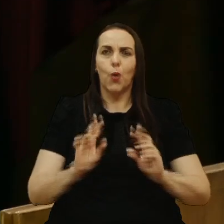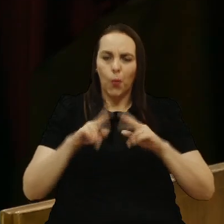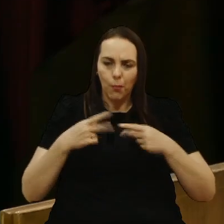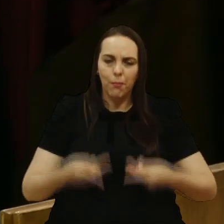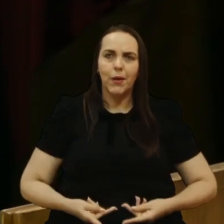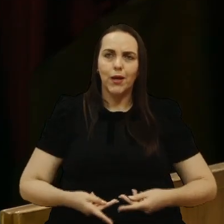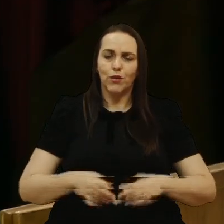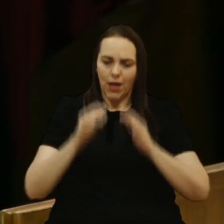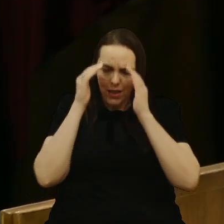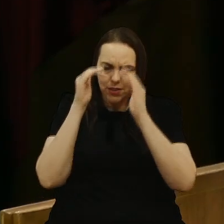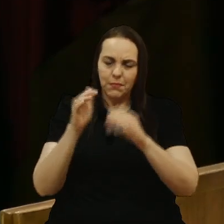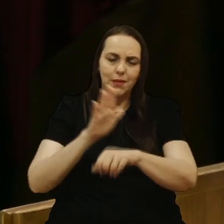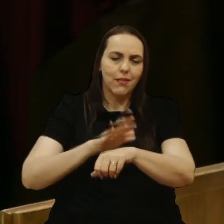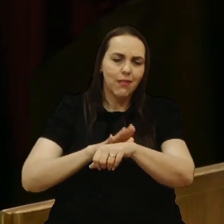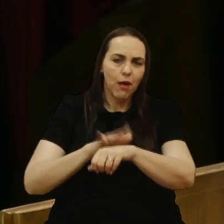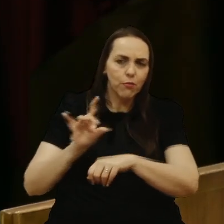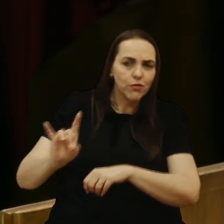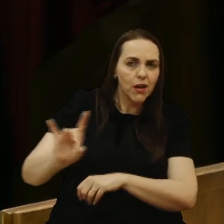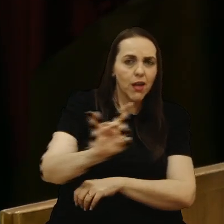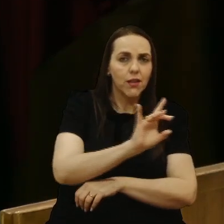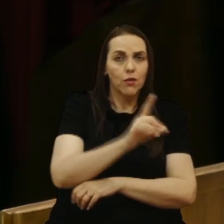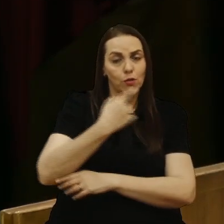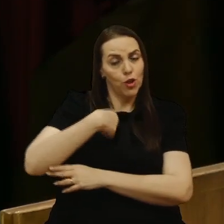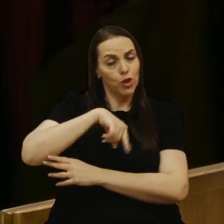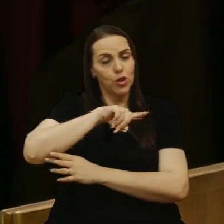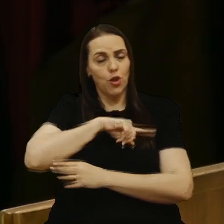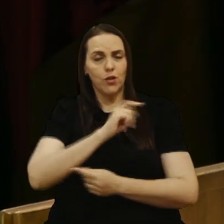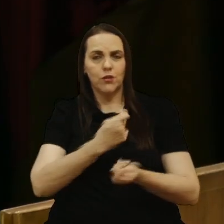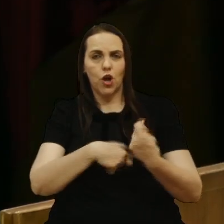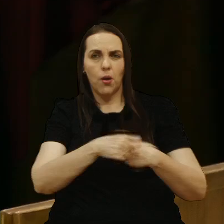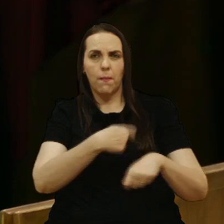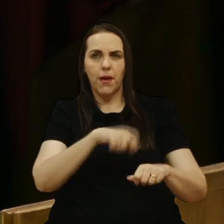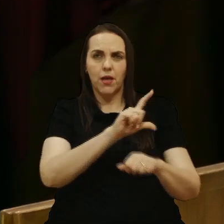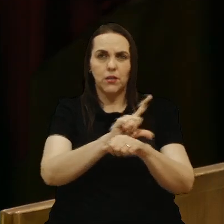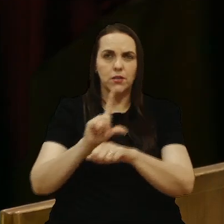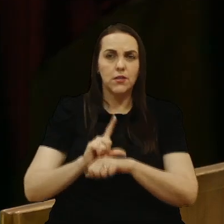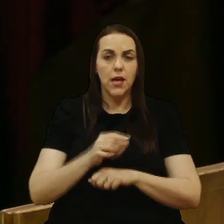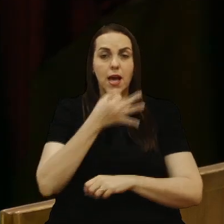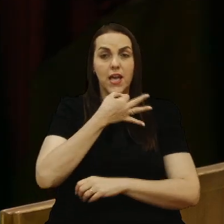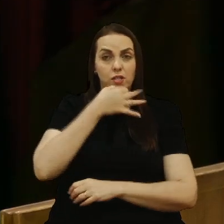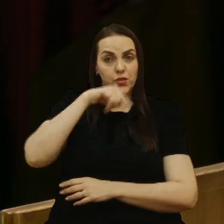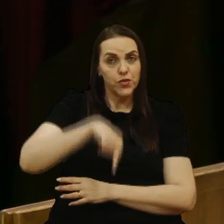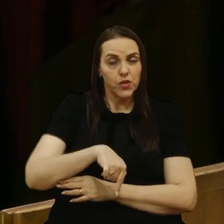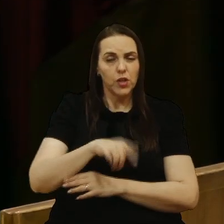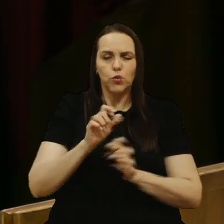das pessoas. Nós, comerciários e comerciárias de Caxias do Sul, estamos junto com